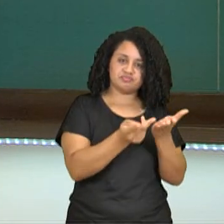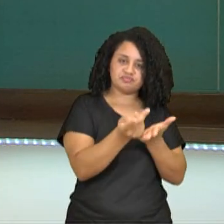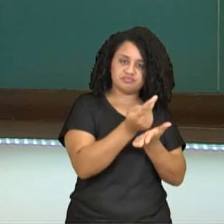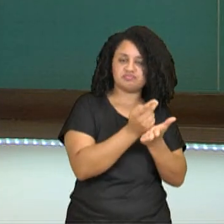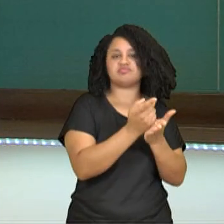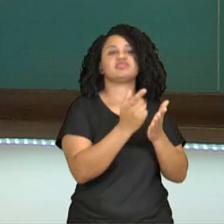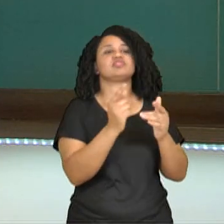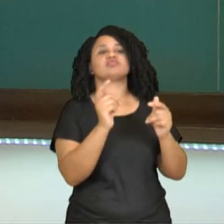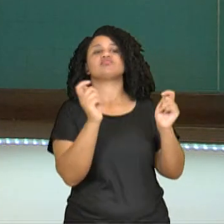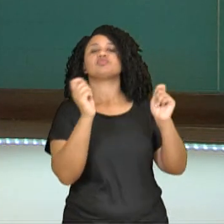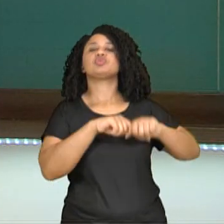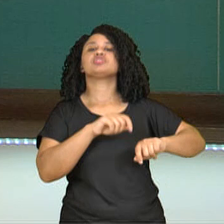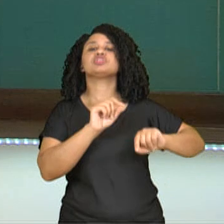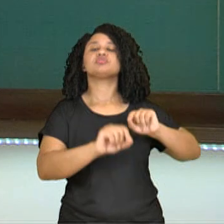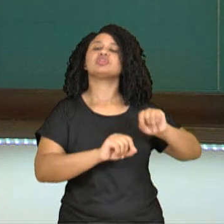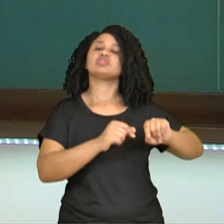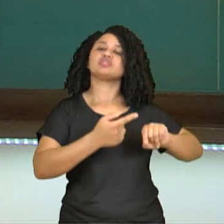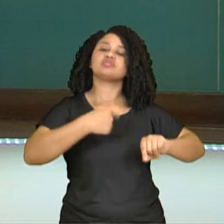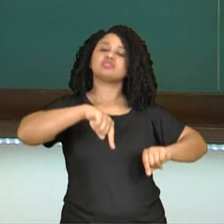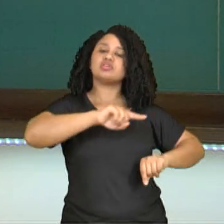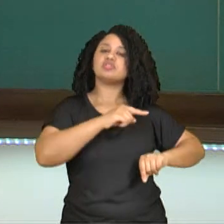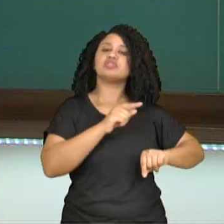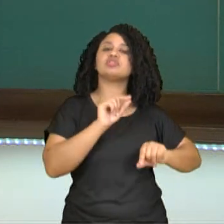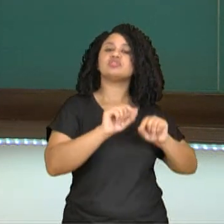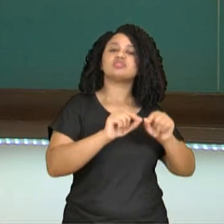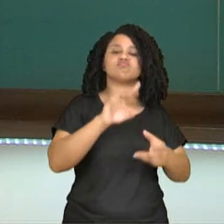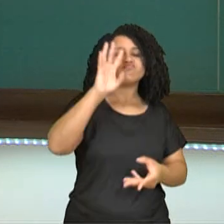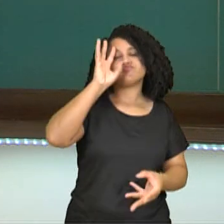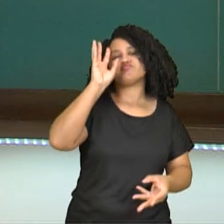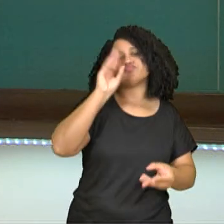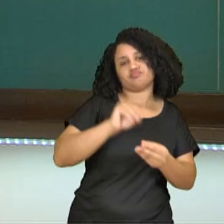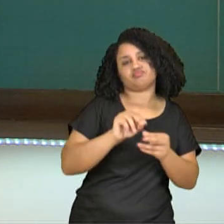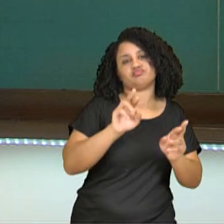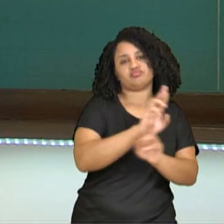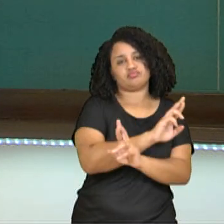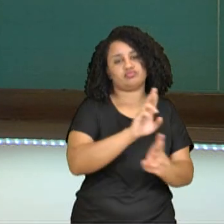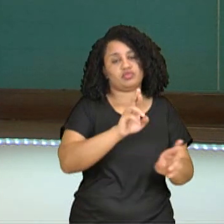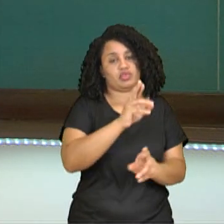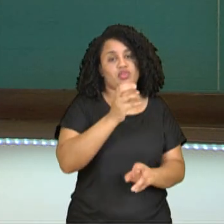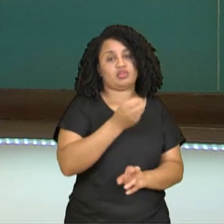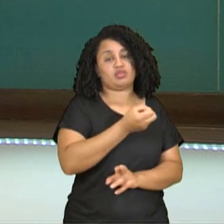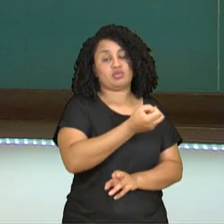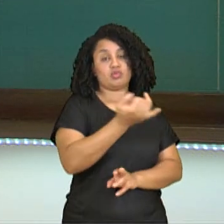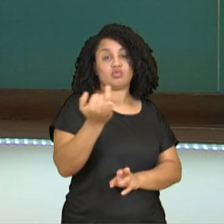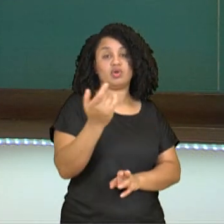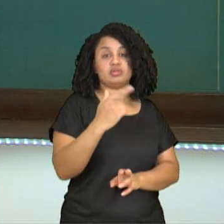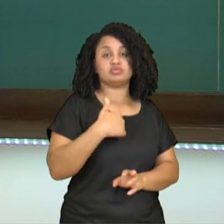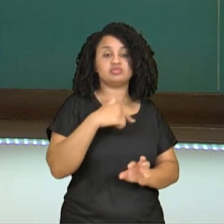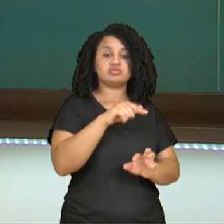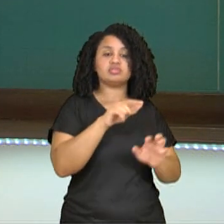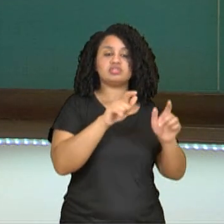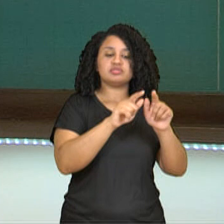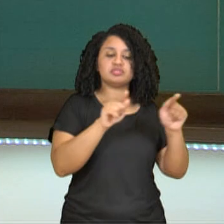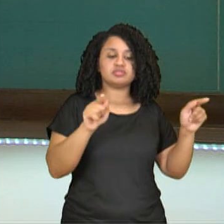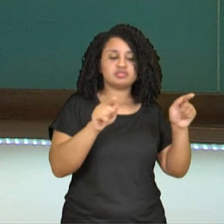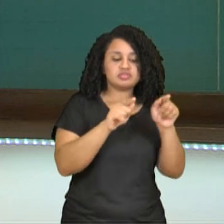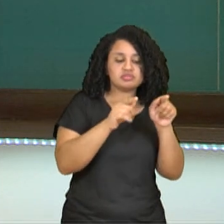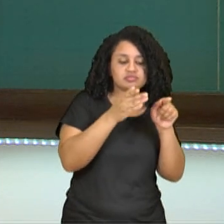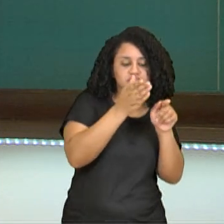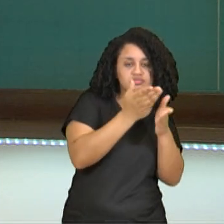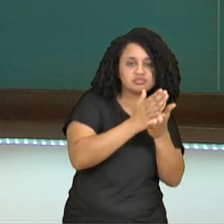vai possibilitar a nós a compreensão, a relação de quanto um determinado intervalo nesse